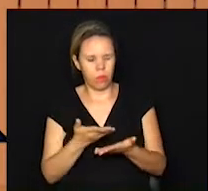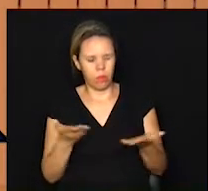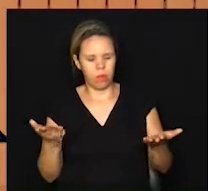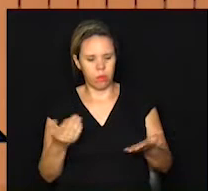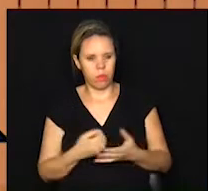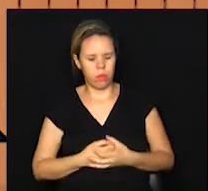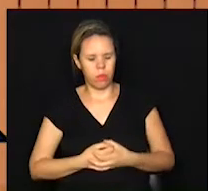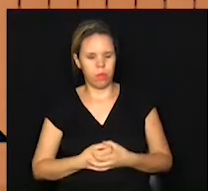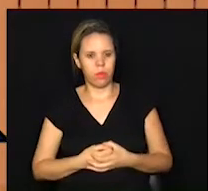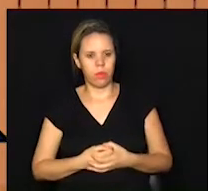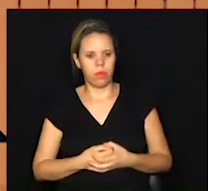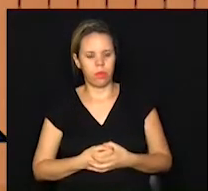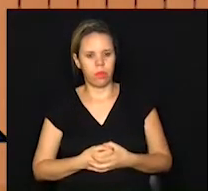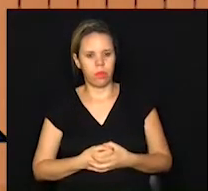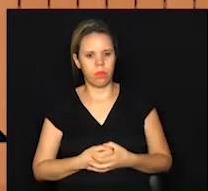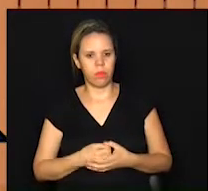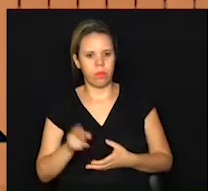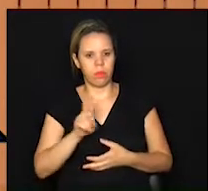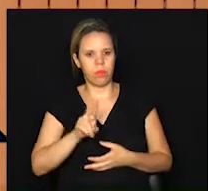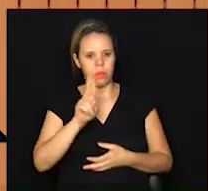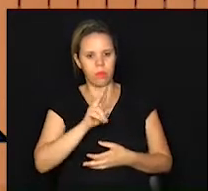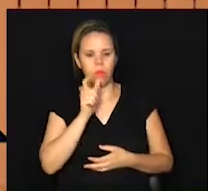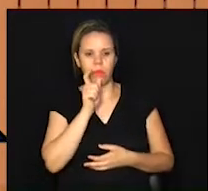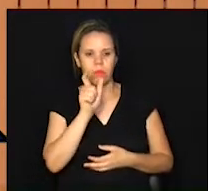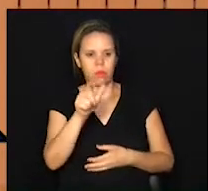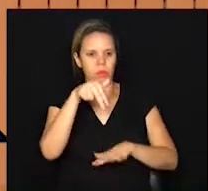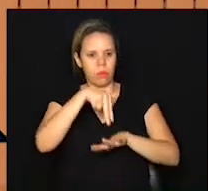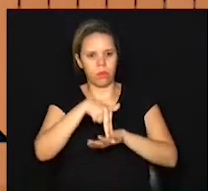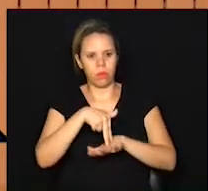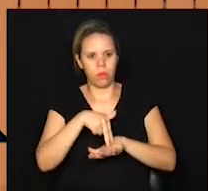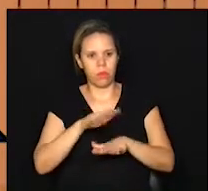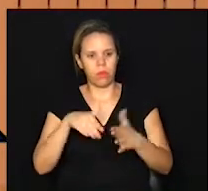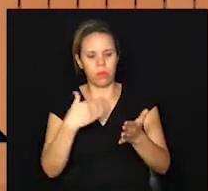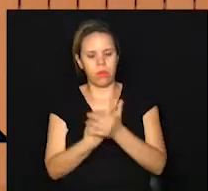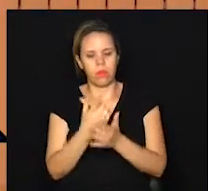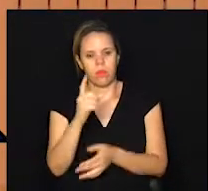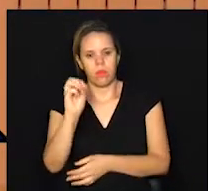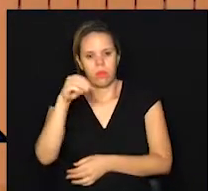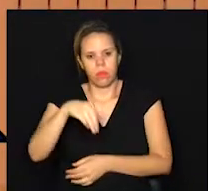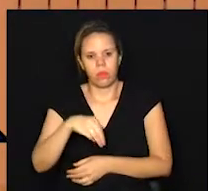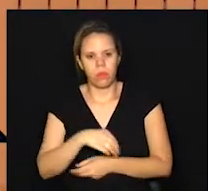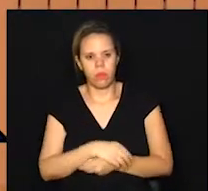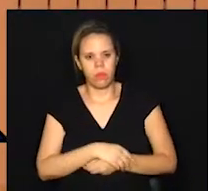para usar a palavra, em até 10 minutos,